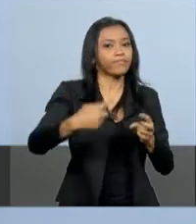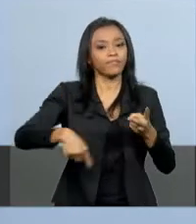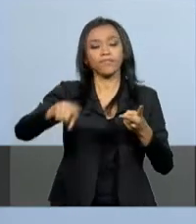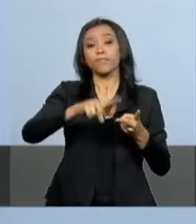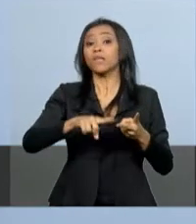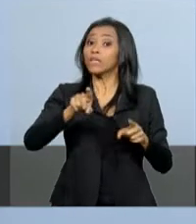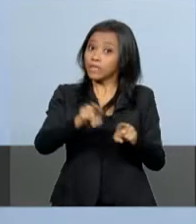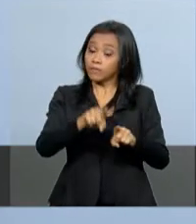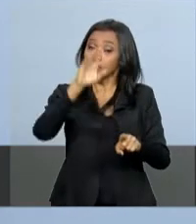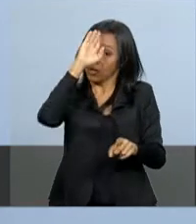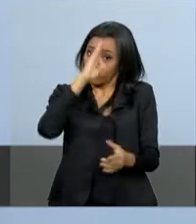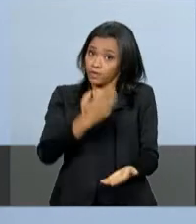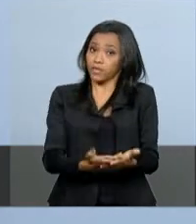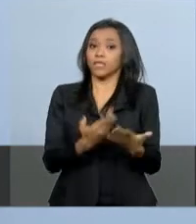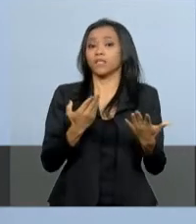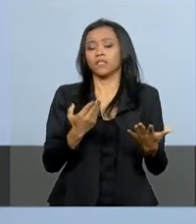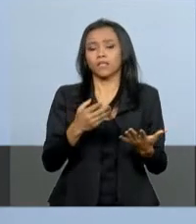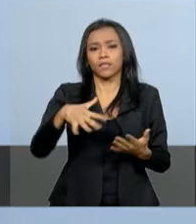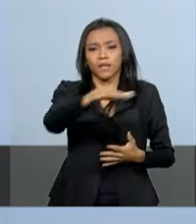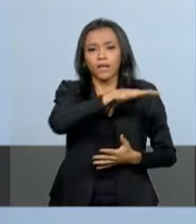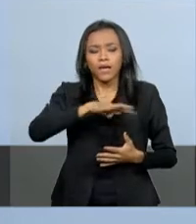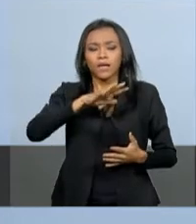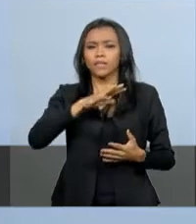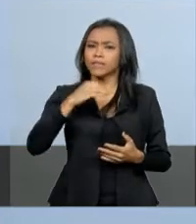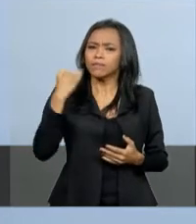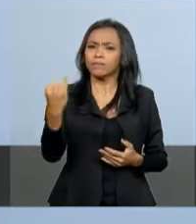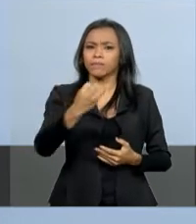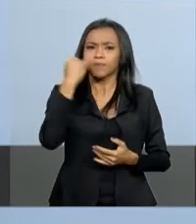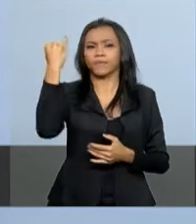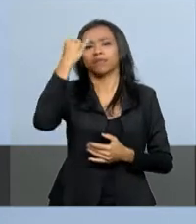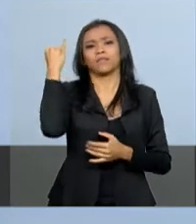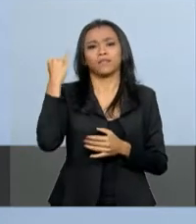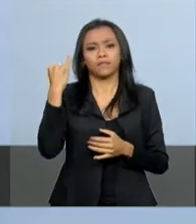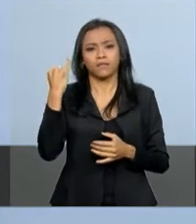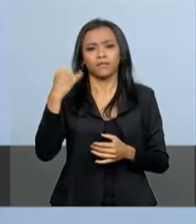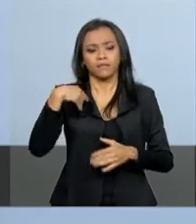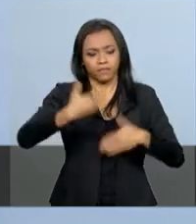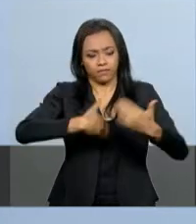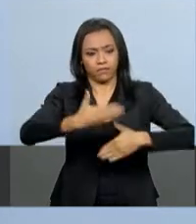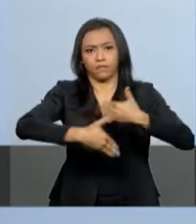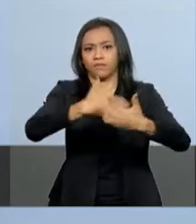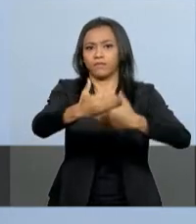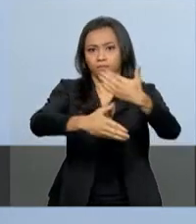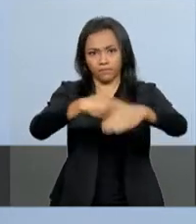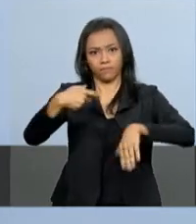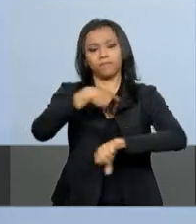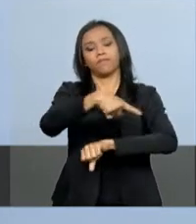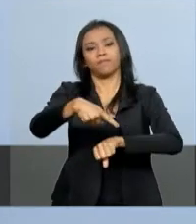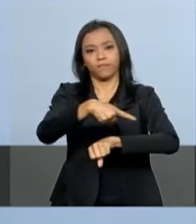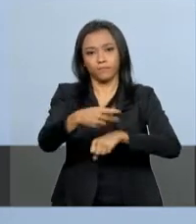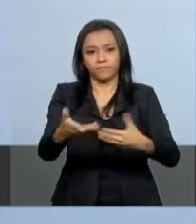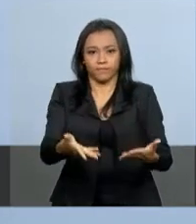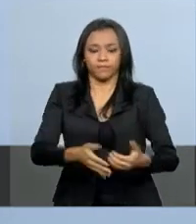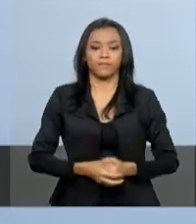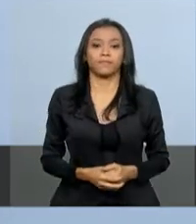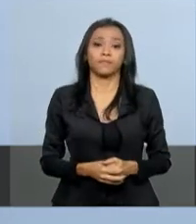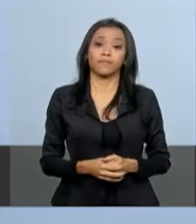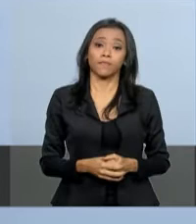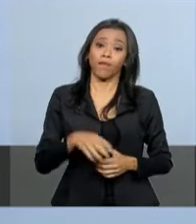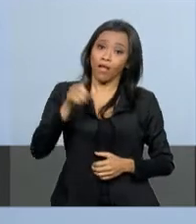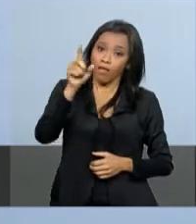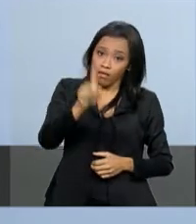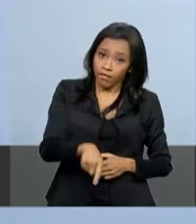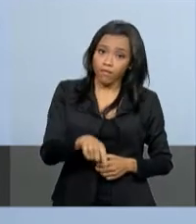tão importante para o desenvolvimento do brasil pois até